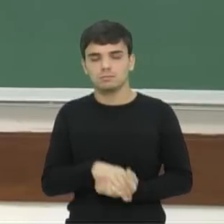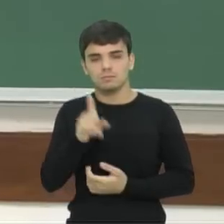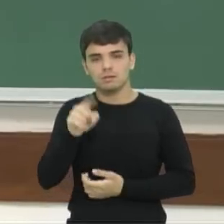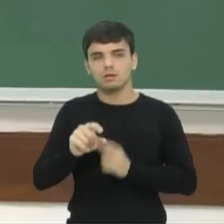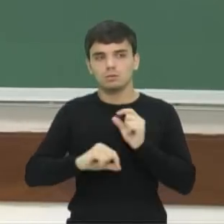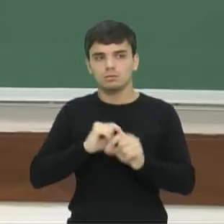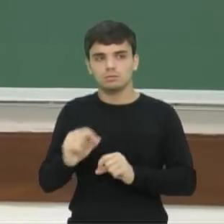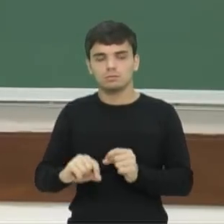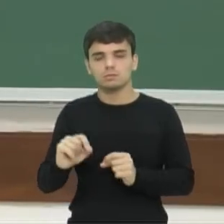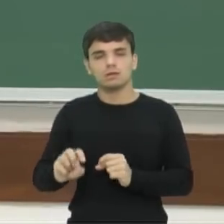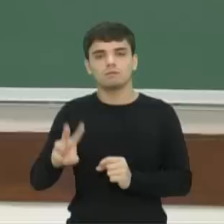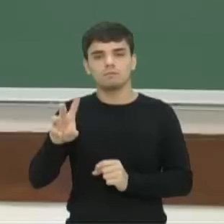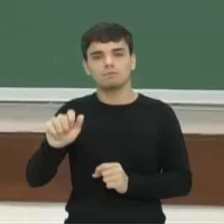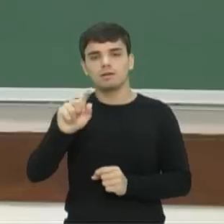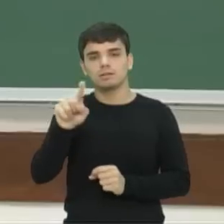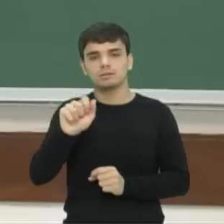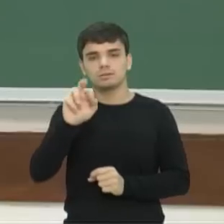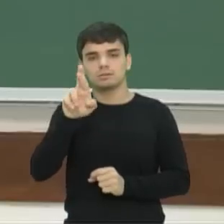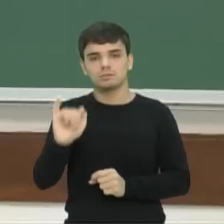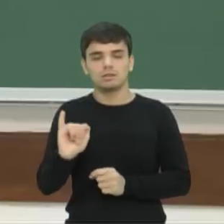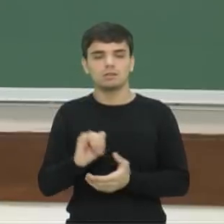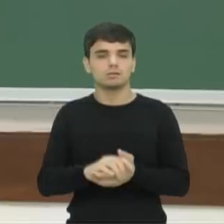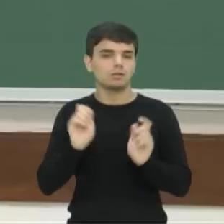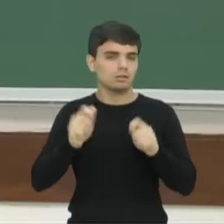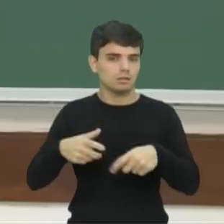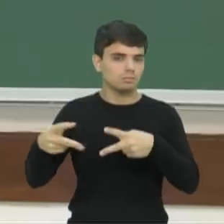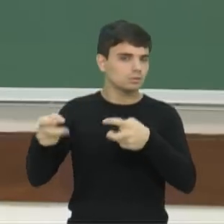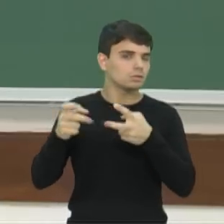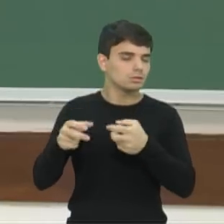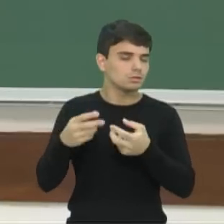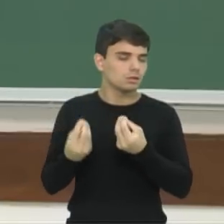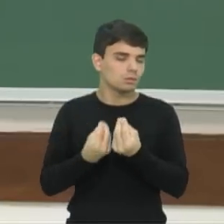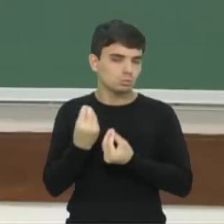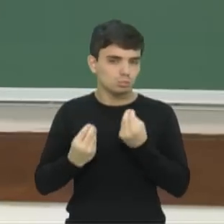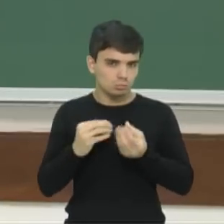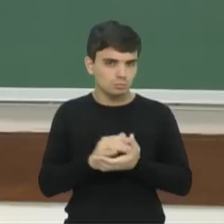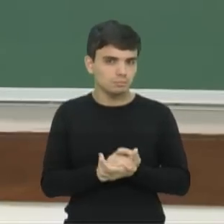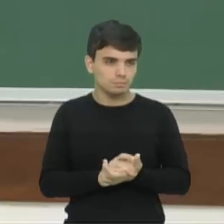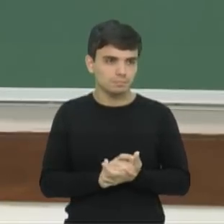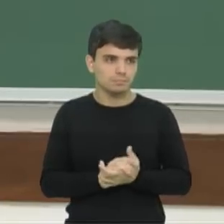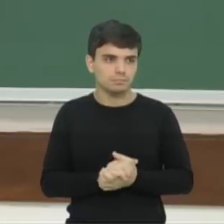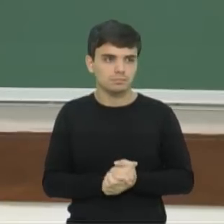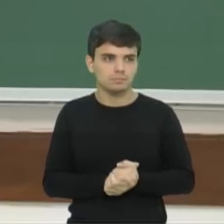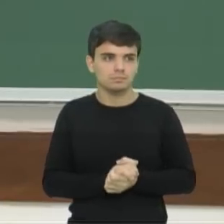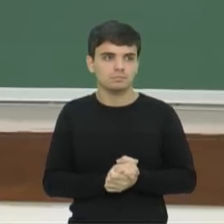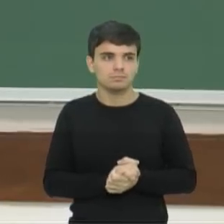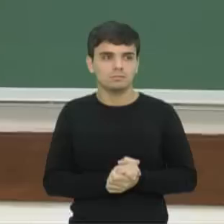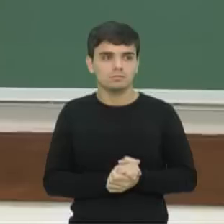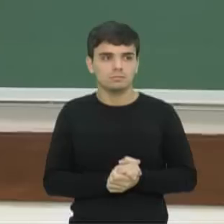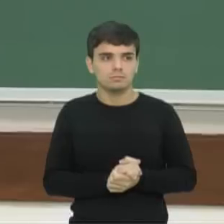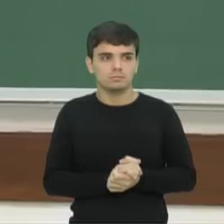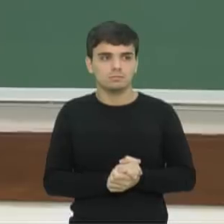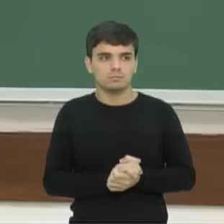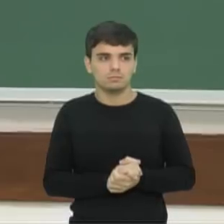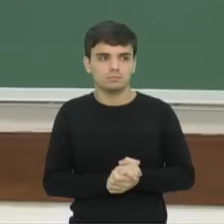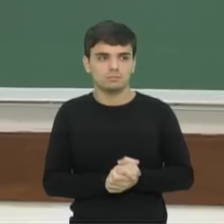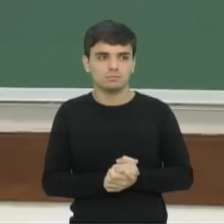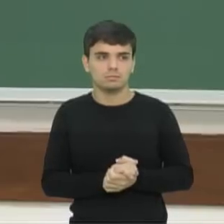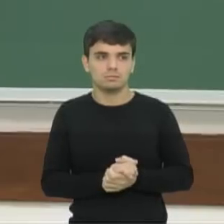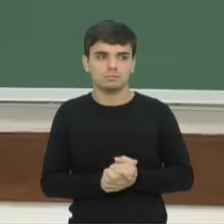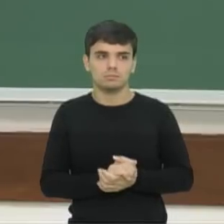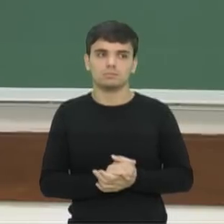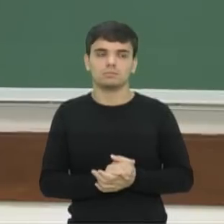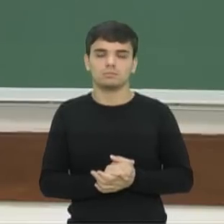vazare. Então, são vários elementos que a gente podemos estar analisando para realmente verificar que foi um vazare, né? Então, a resposta correta é a letra